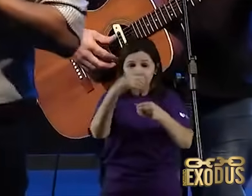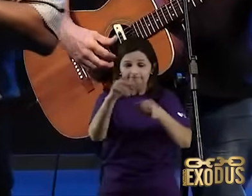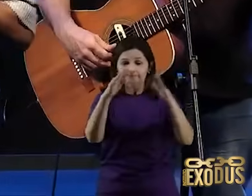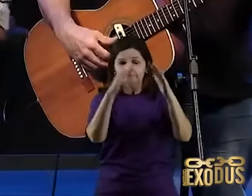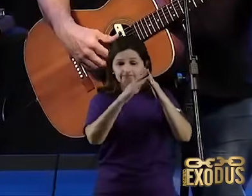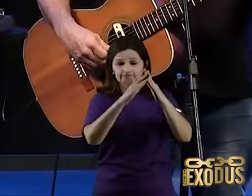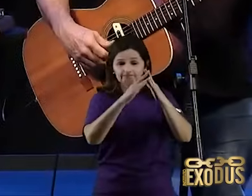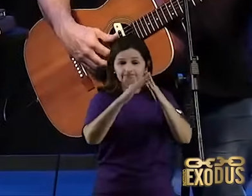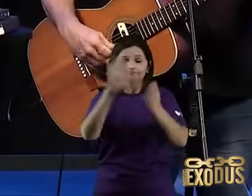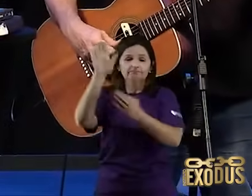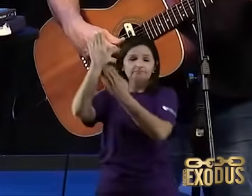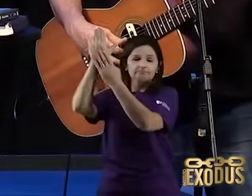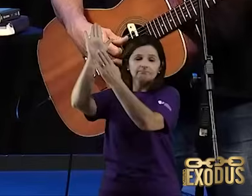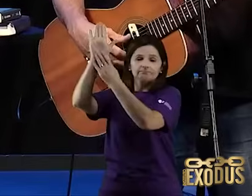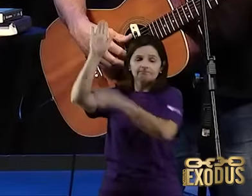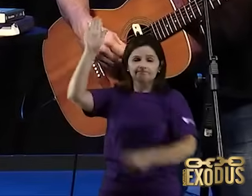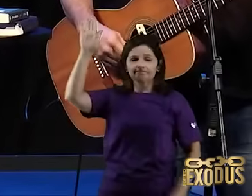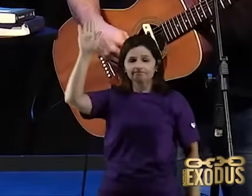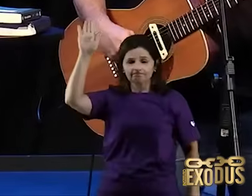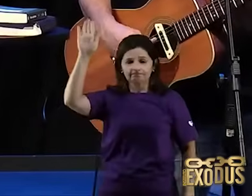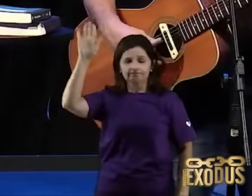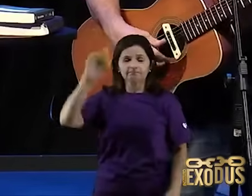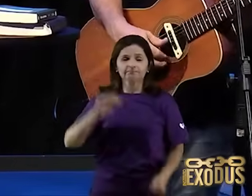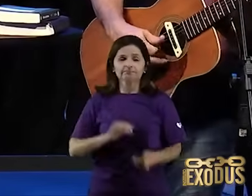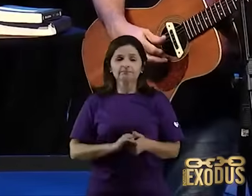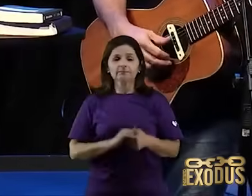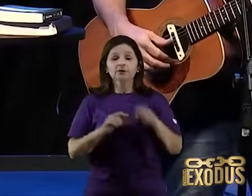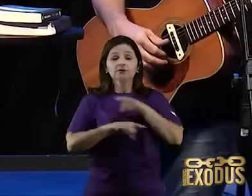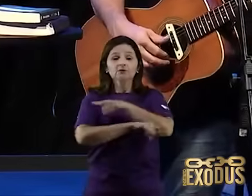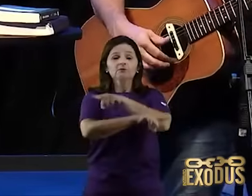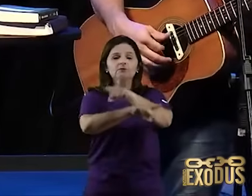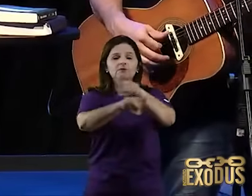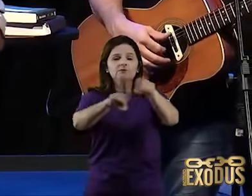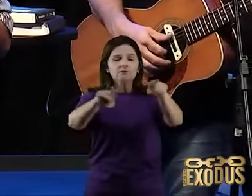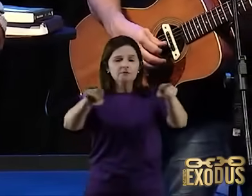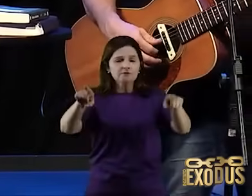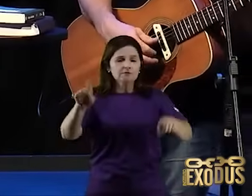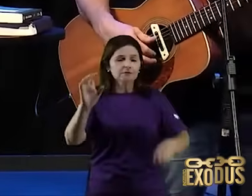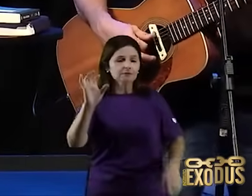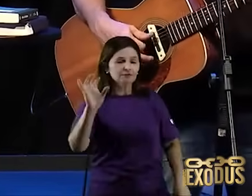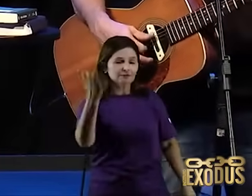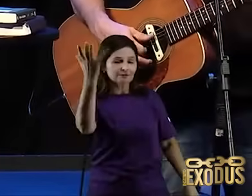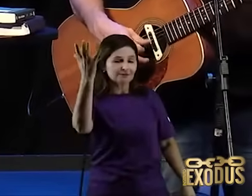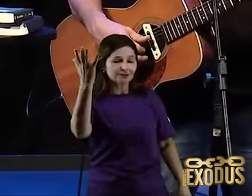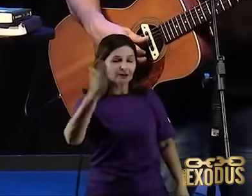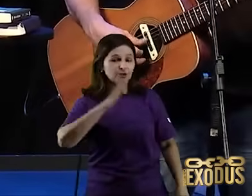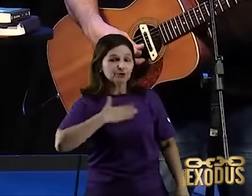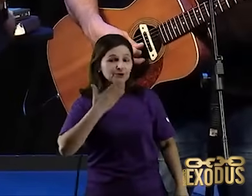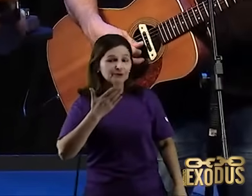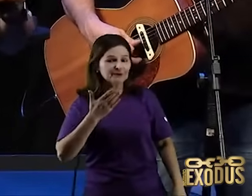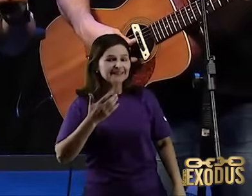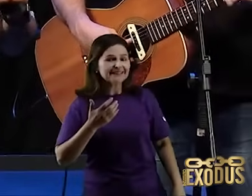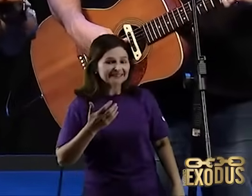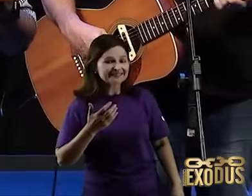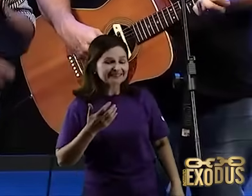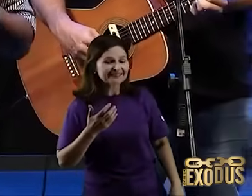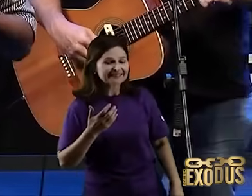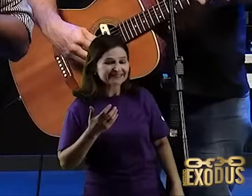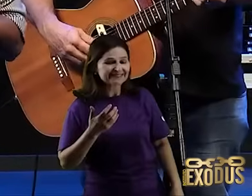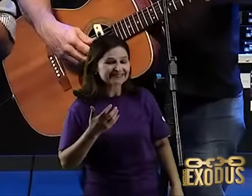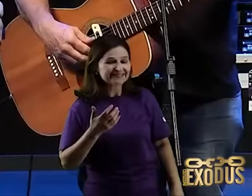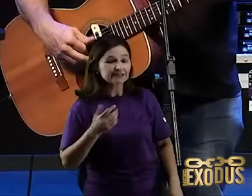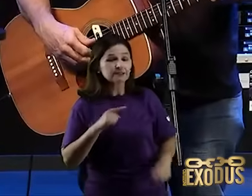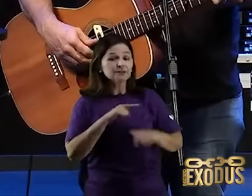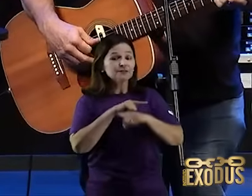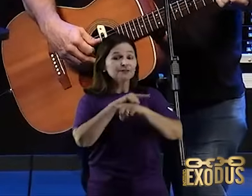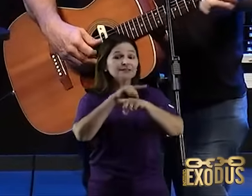Deus abençoe você vai ter imprevistos vai ter você vai